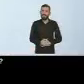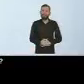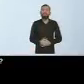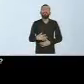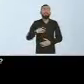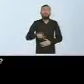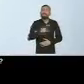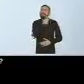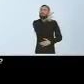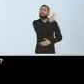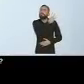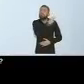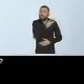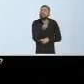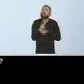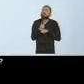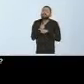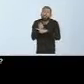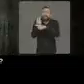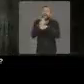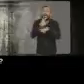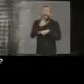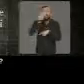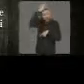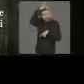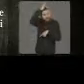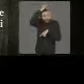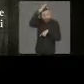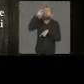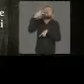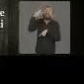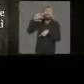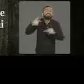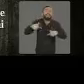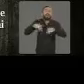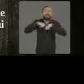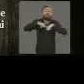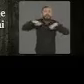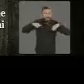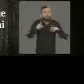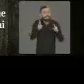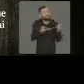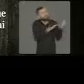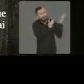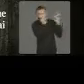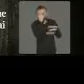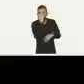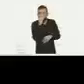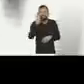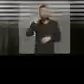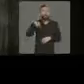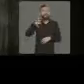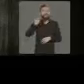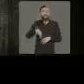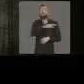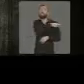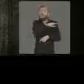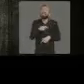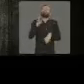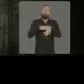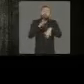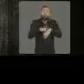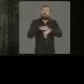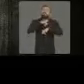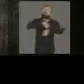Porque o filho de Bolsonaro foi pedir ajuda ao marqueteiro de Trump. Esse mesmo aí da foto, Steve Bannon, acusado de sabotar regimes